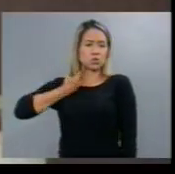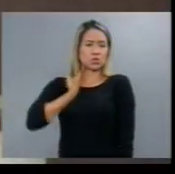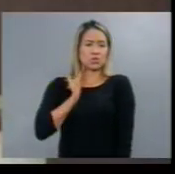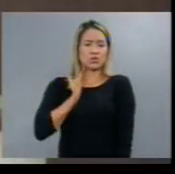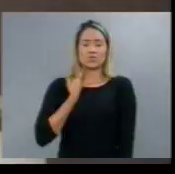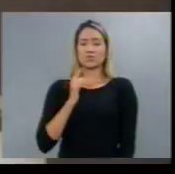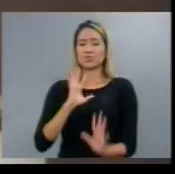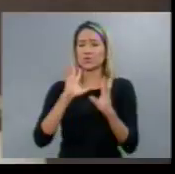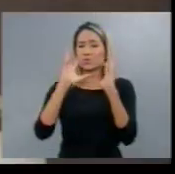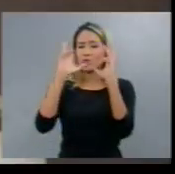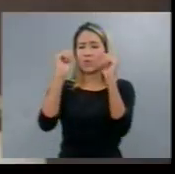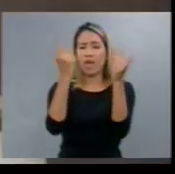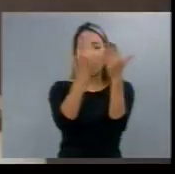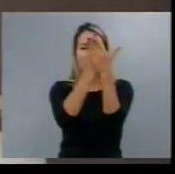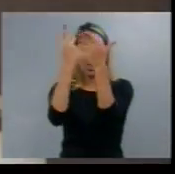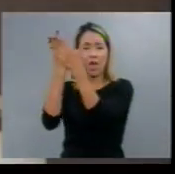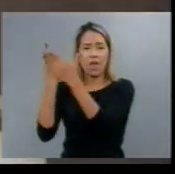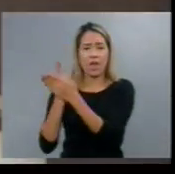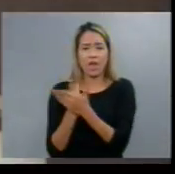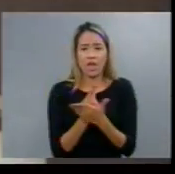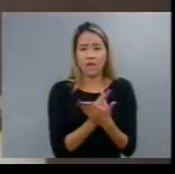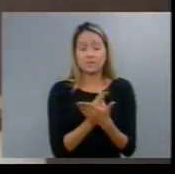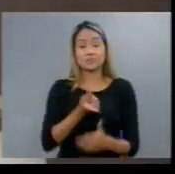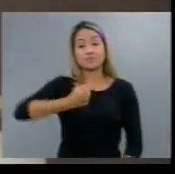temos assistido ao longo desse